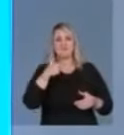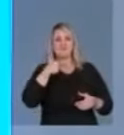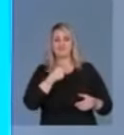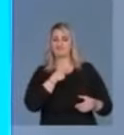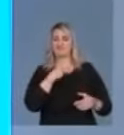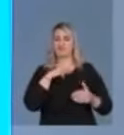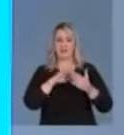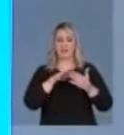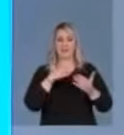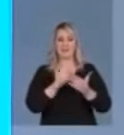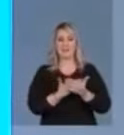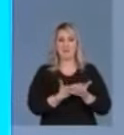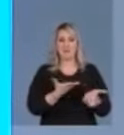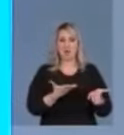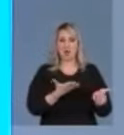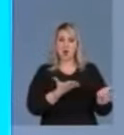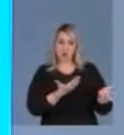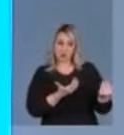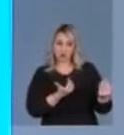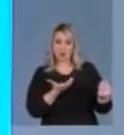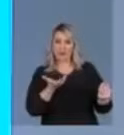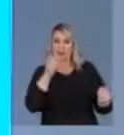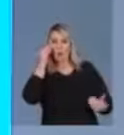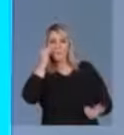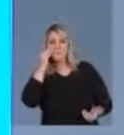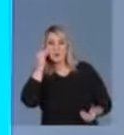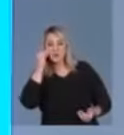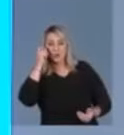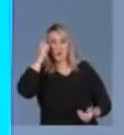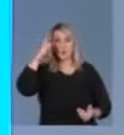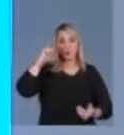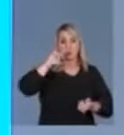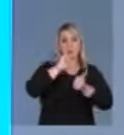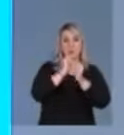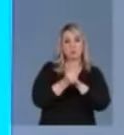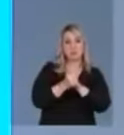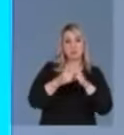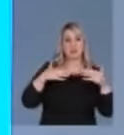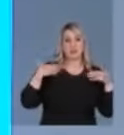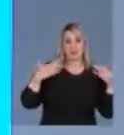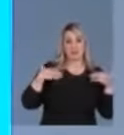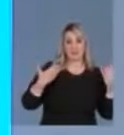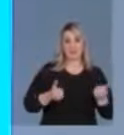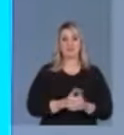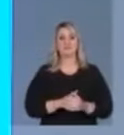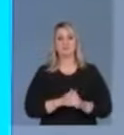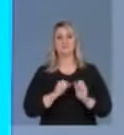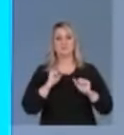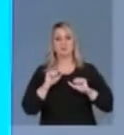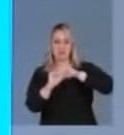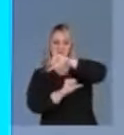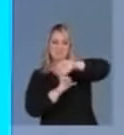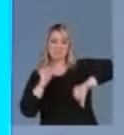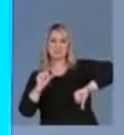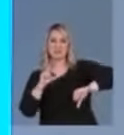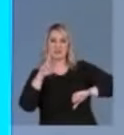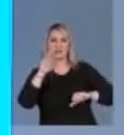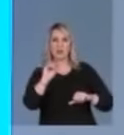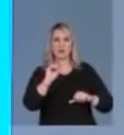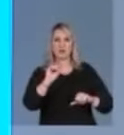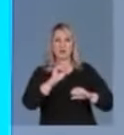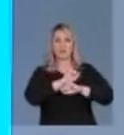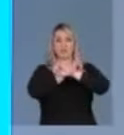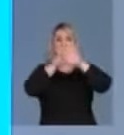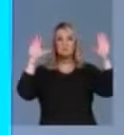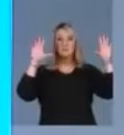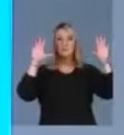creche e pré-escola pros jovens que querem uma oportunidade de Cultura de esporte de lazer nós podemos transformar essa cidade com